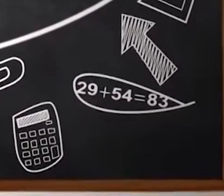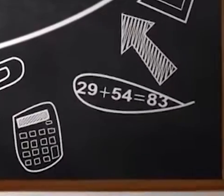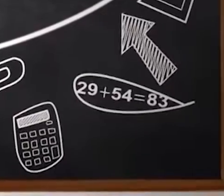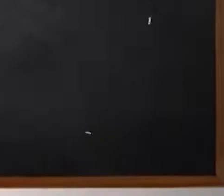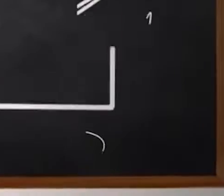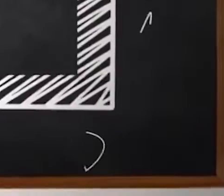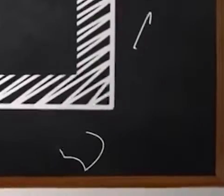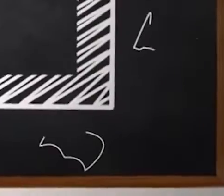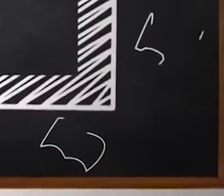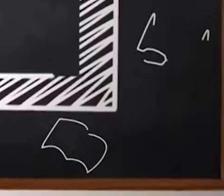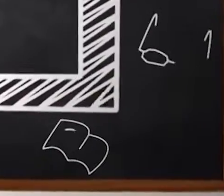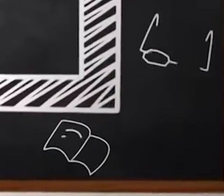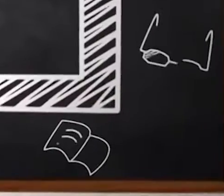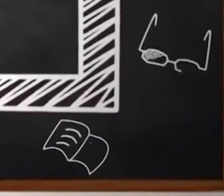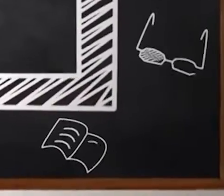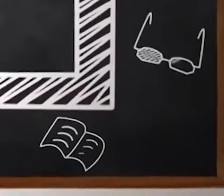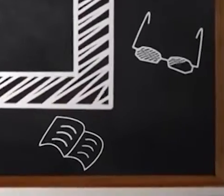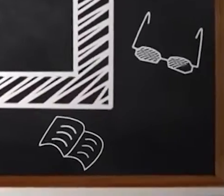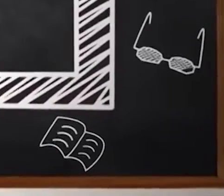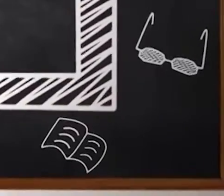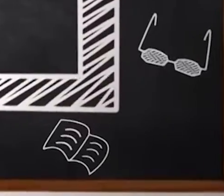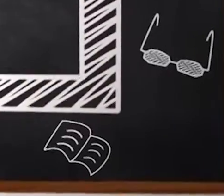E aí